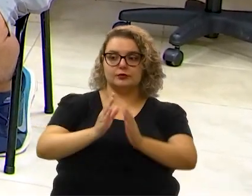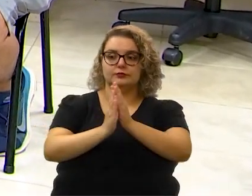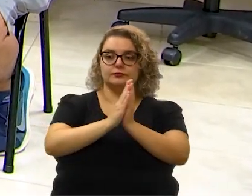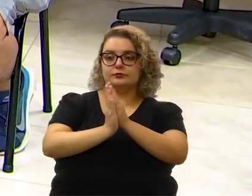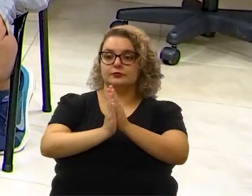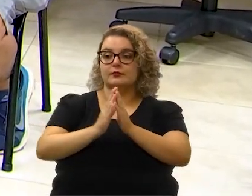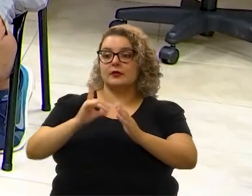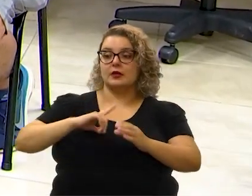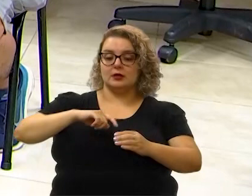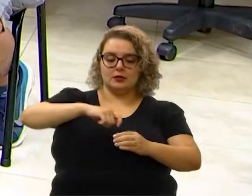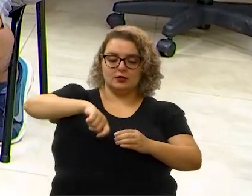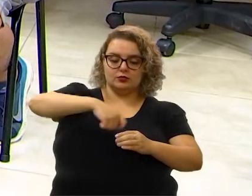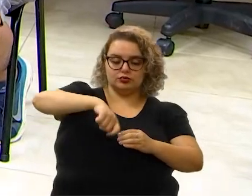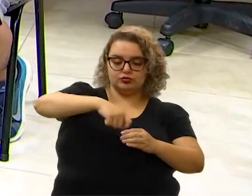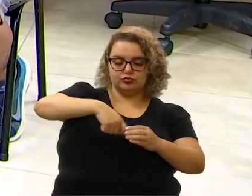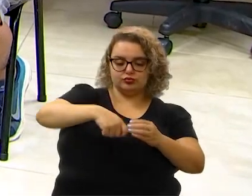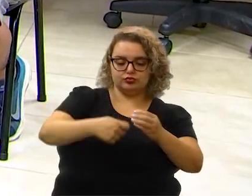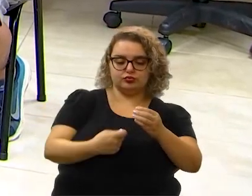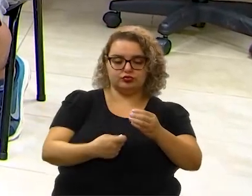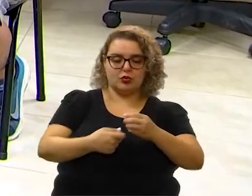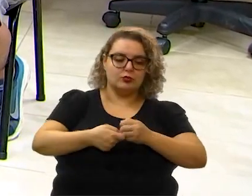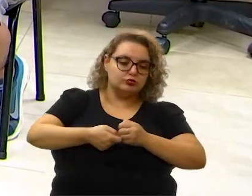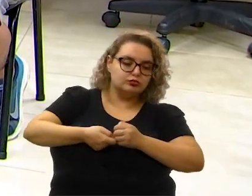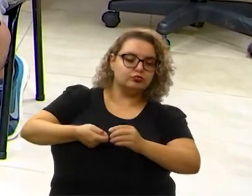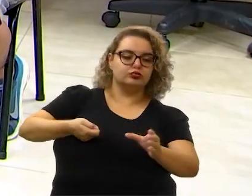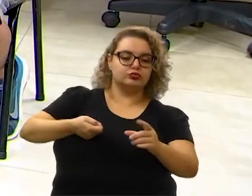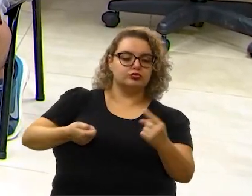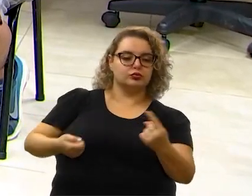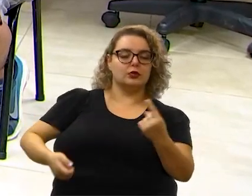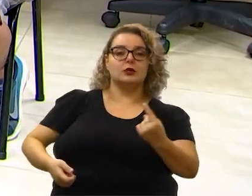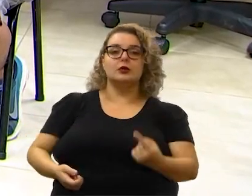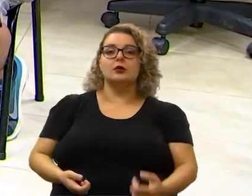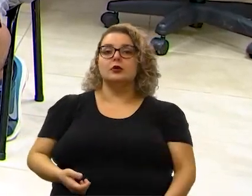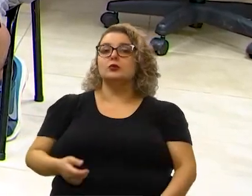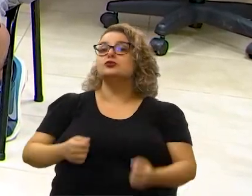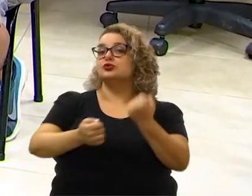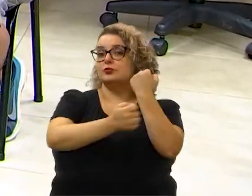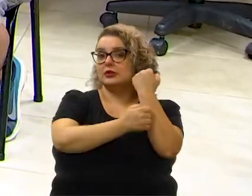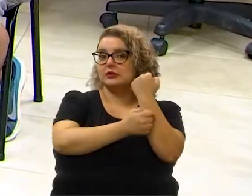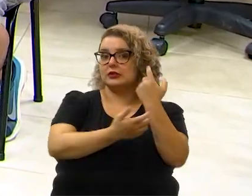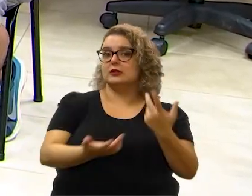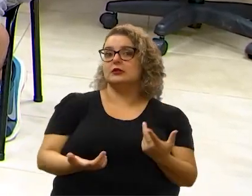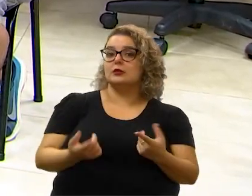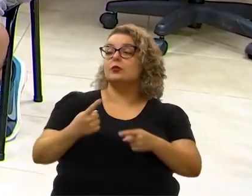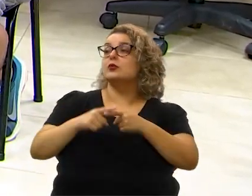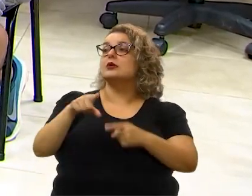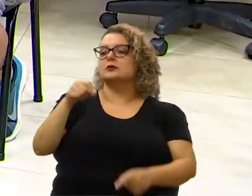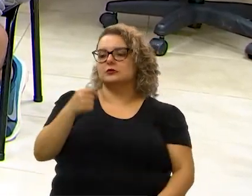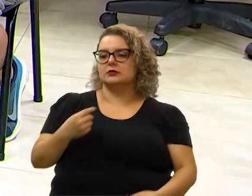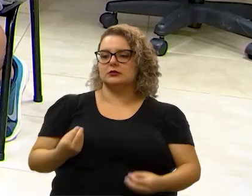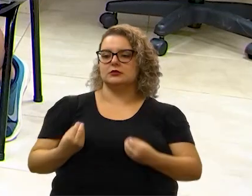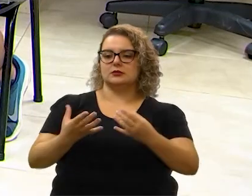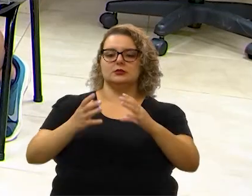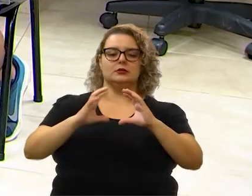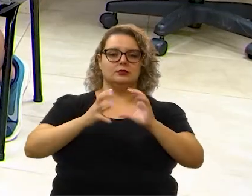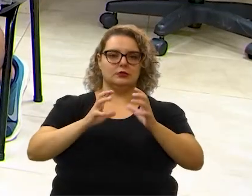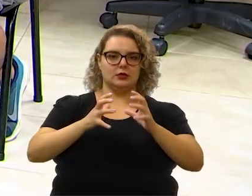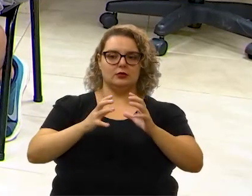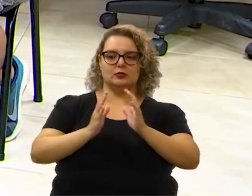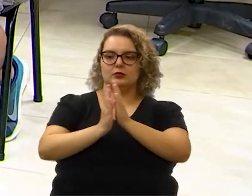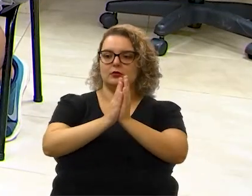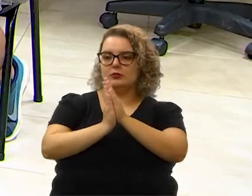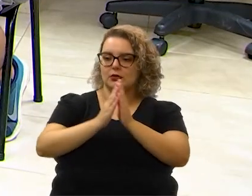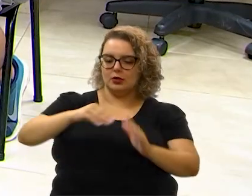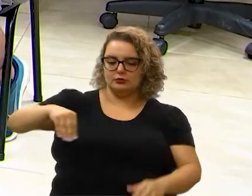madeira. E aí, por que dentre esses brinquedos nós escolhemos o peão de madeira? Porque nós pensamos assim: se nós entregamos uma bola,